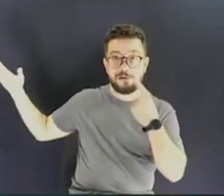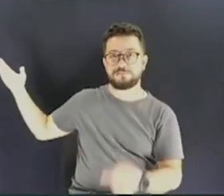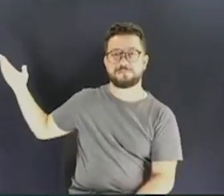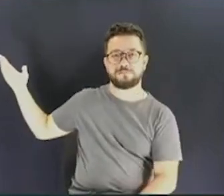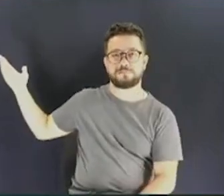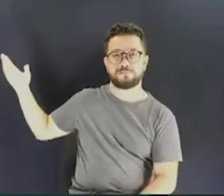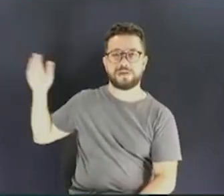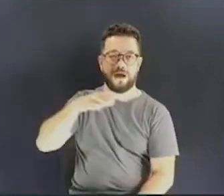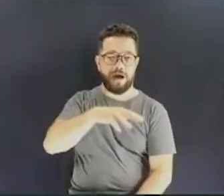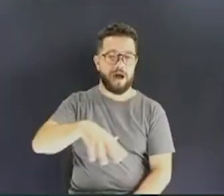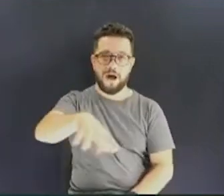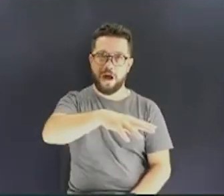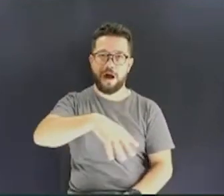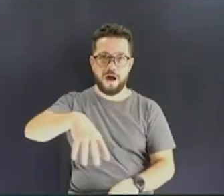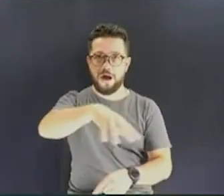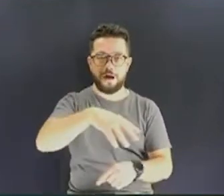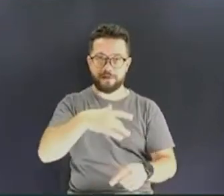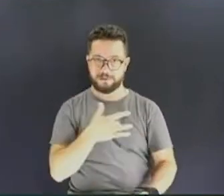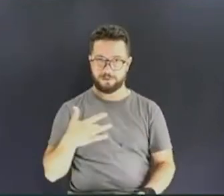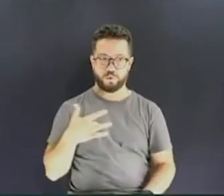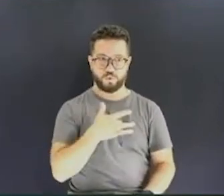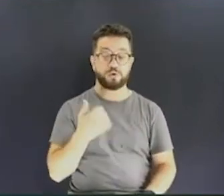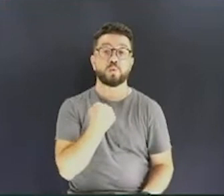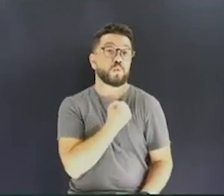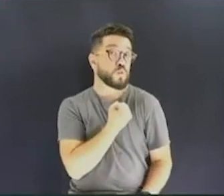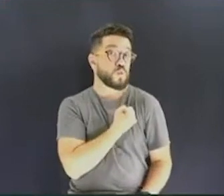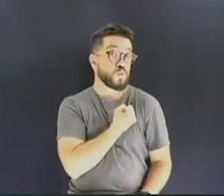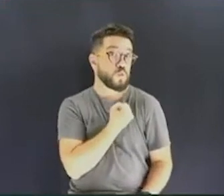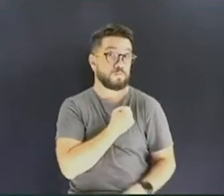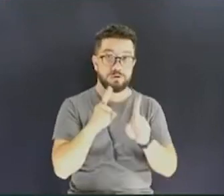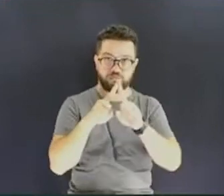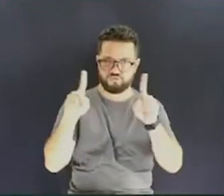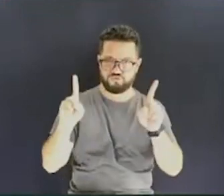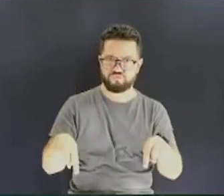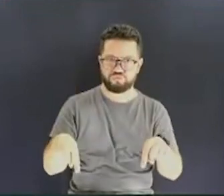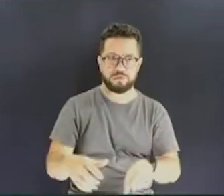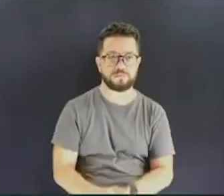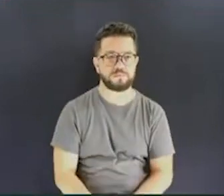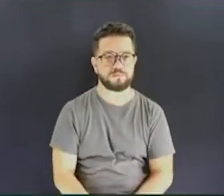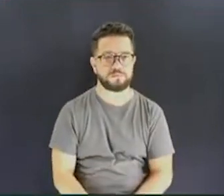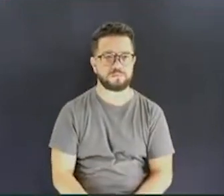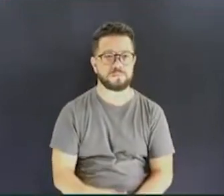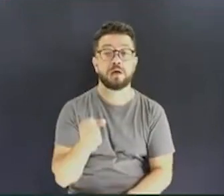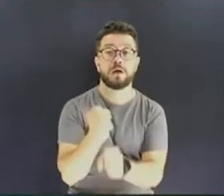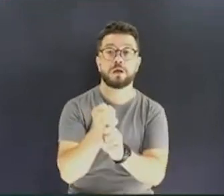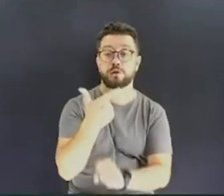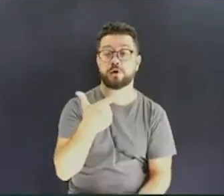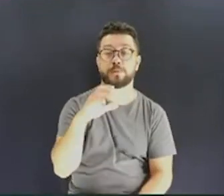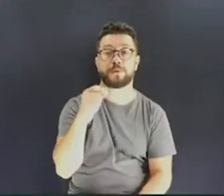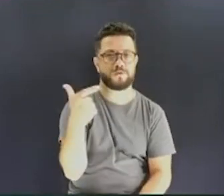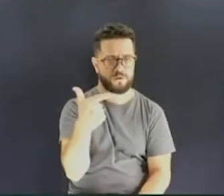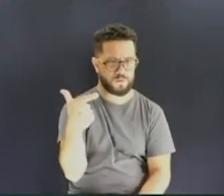saúde. Número de funcionários, aqui considerando a Fundação, a FEAS e o município. Em 2022, eram